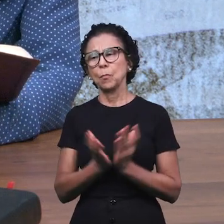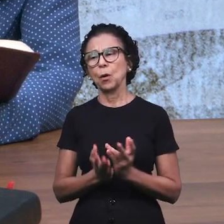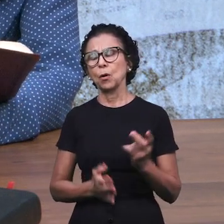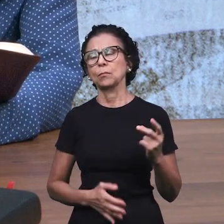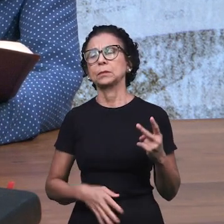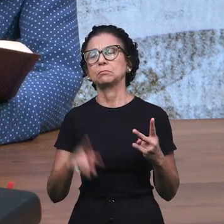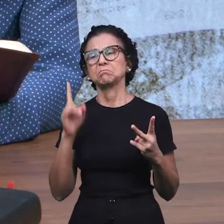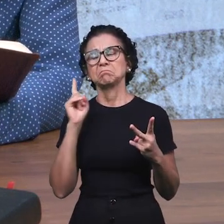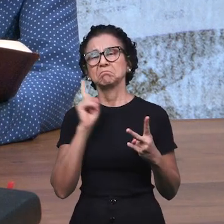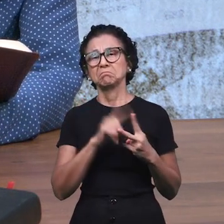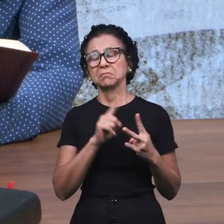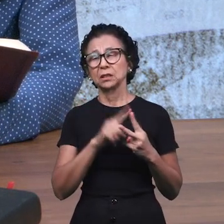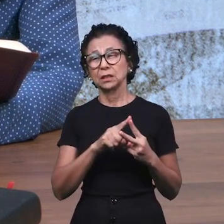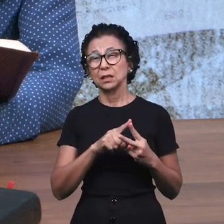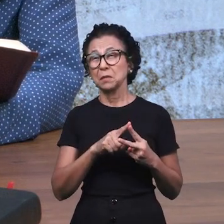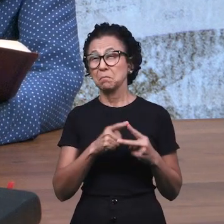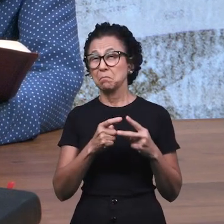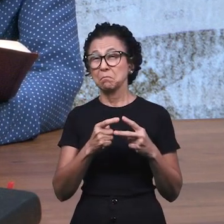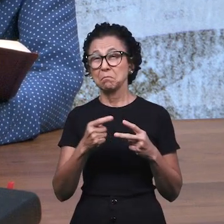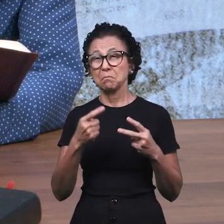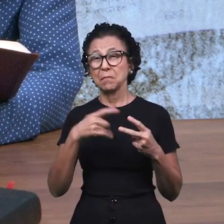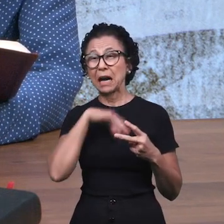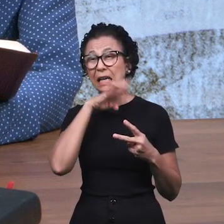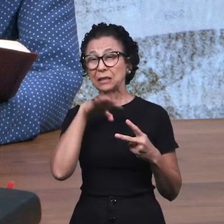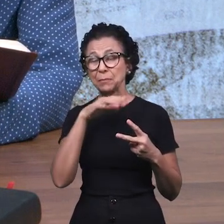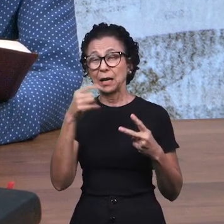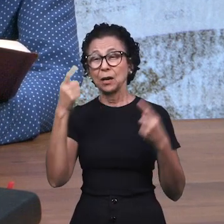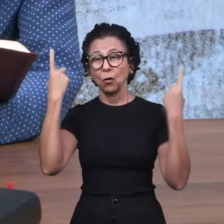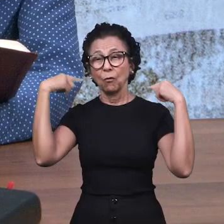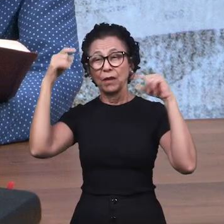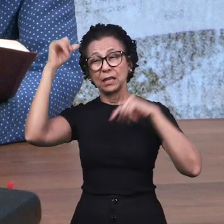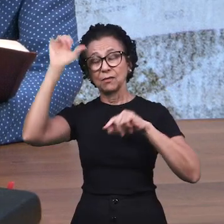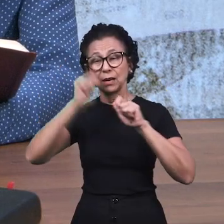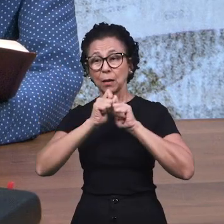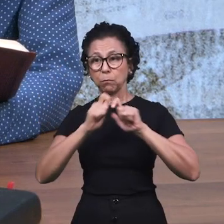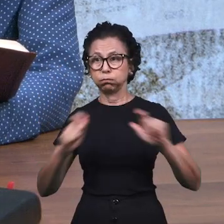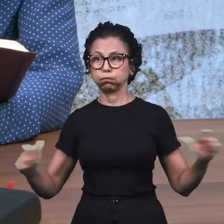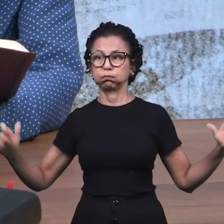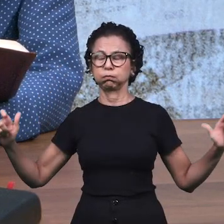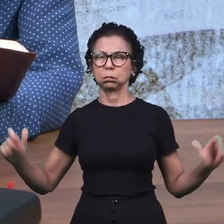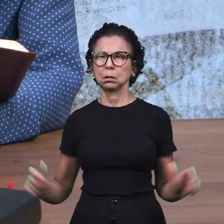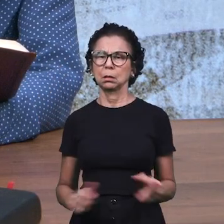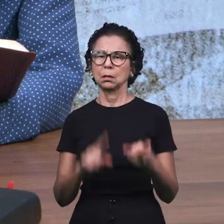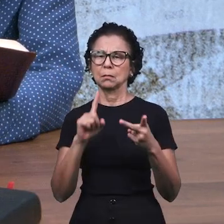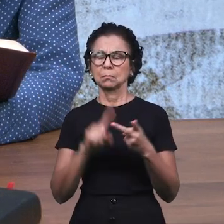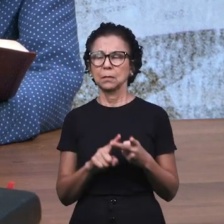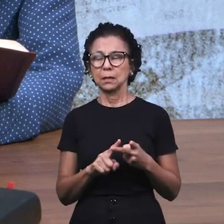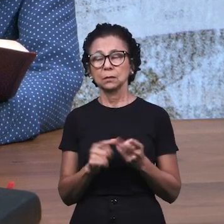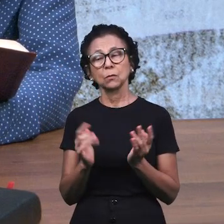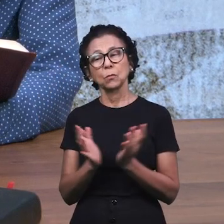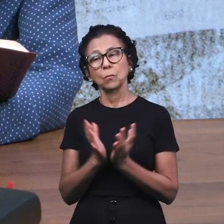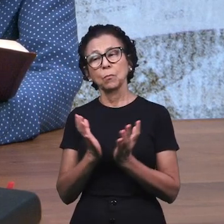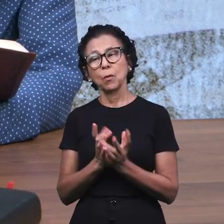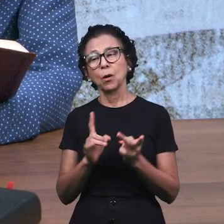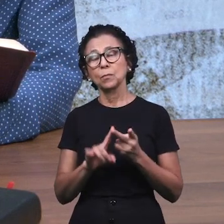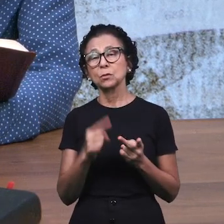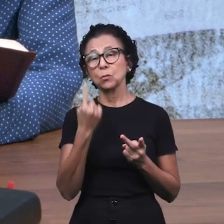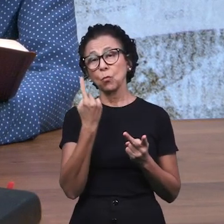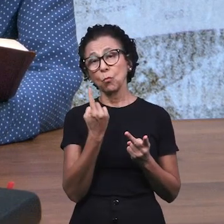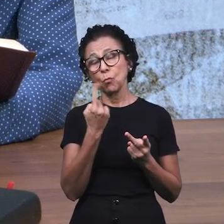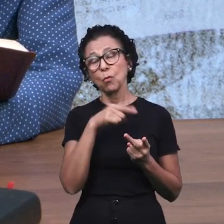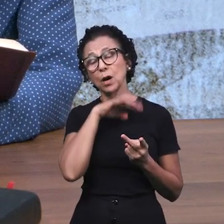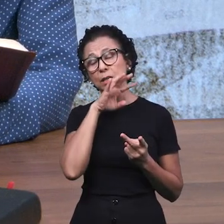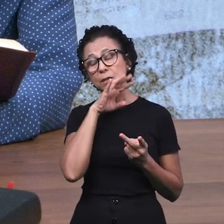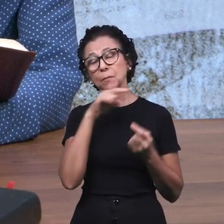e vacas, mas o pobre não tinha coisa nenhuma, senão uma pequena cordeira que